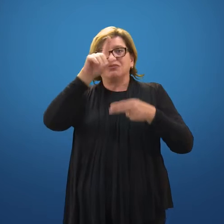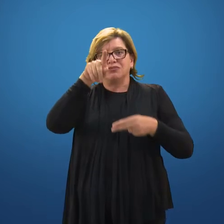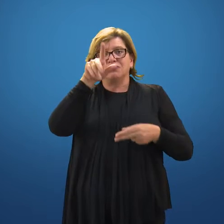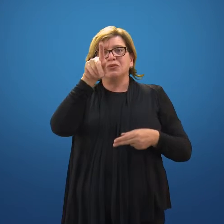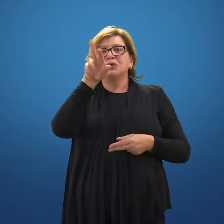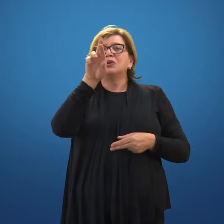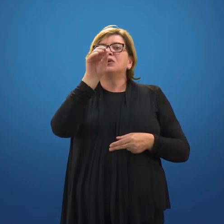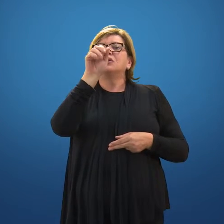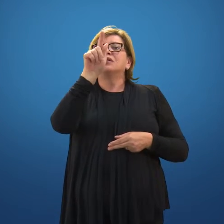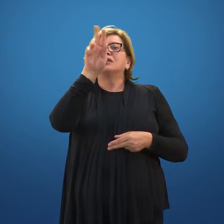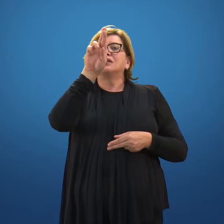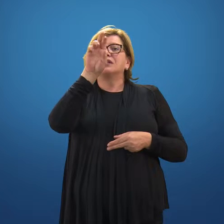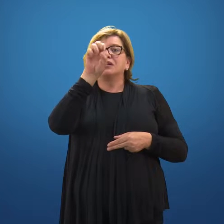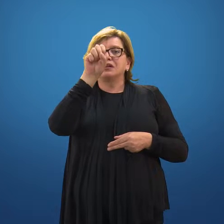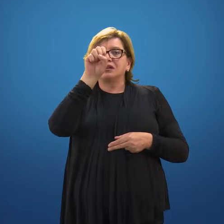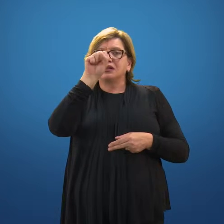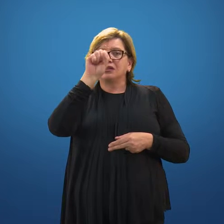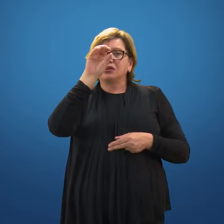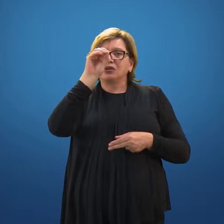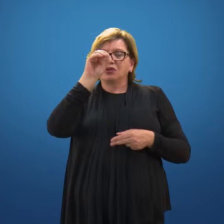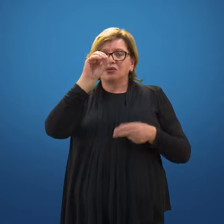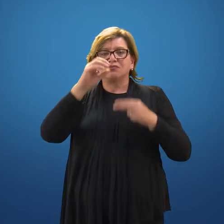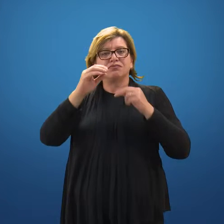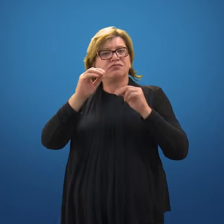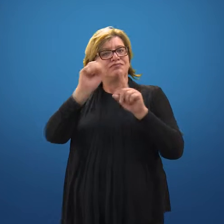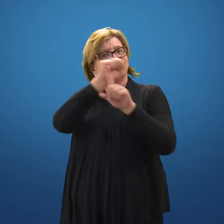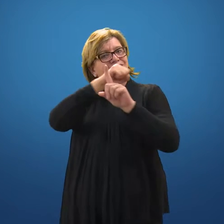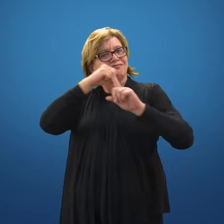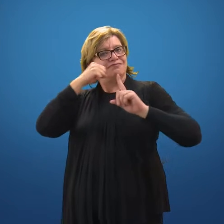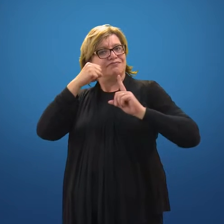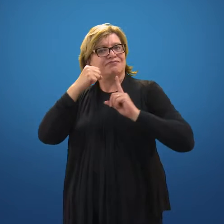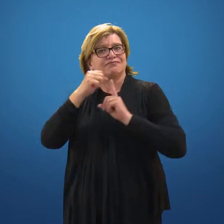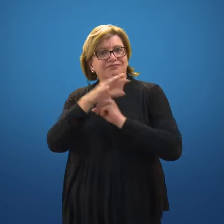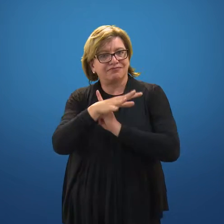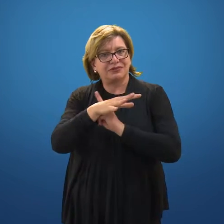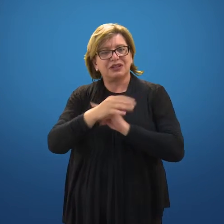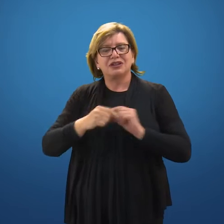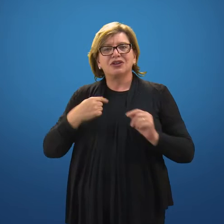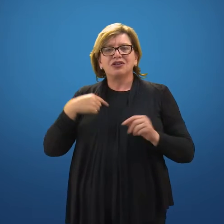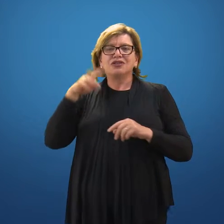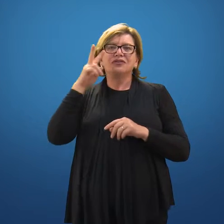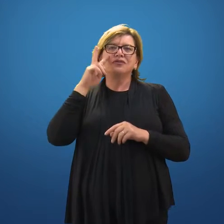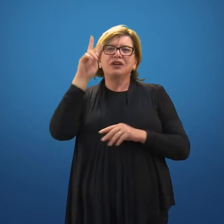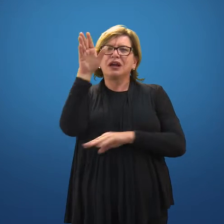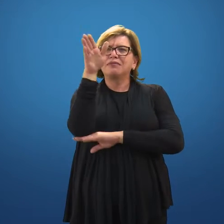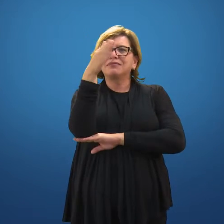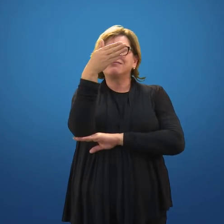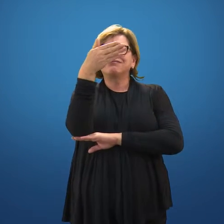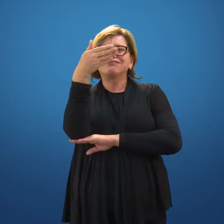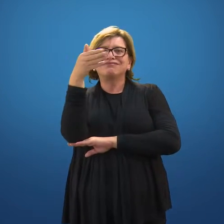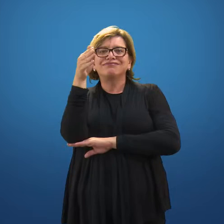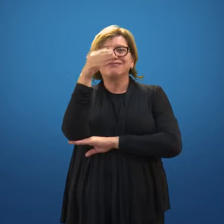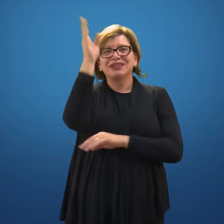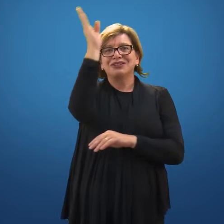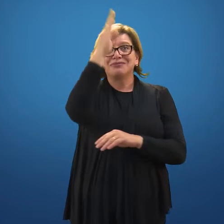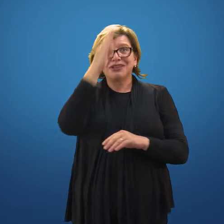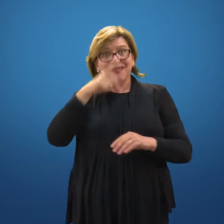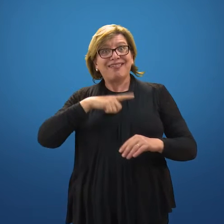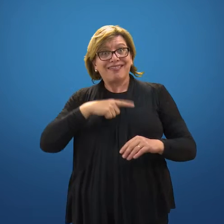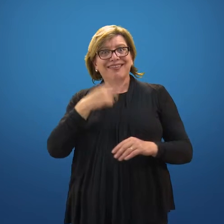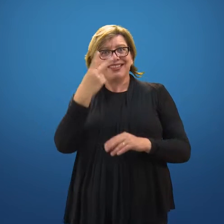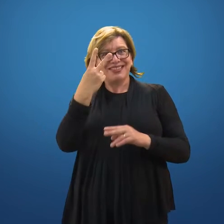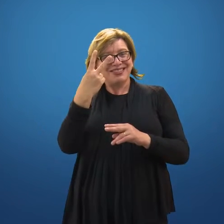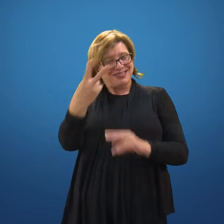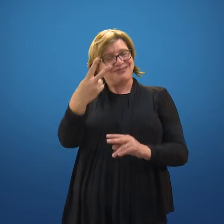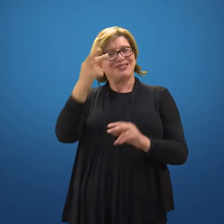Portanto, se recorrermos à bandeira nacional brasileira, nós verificamos essas 2 palavras